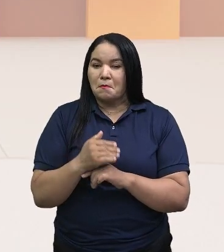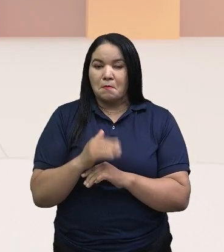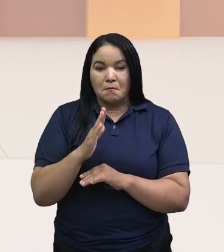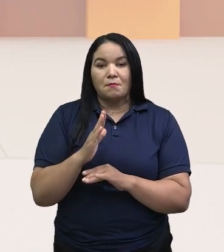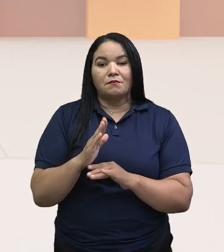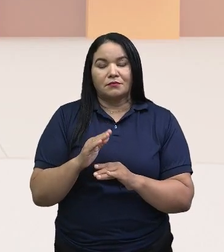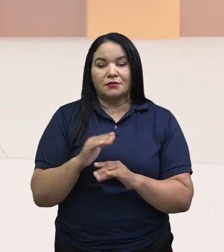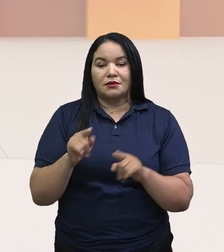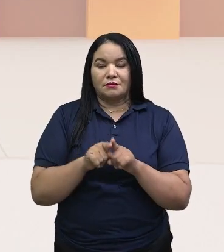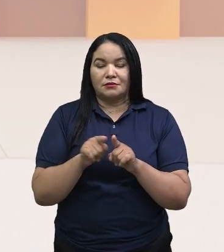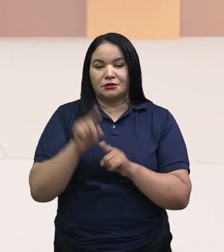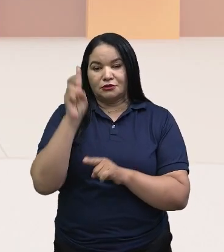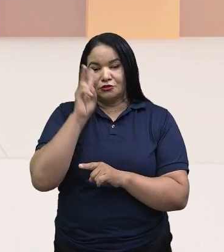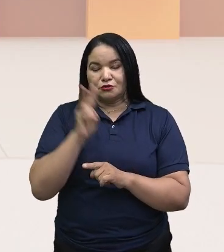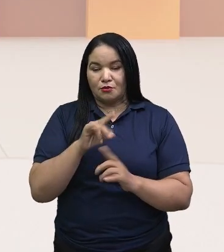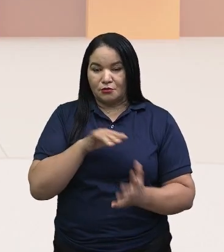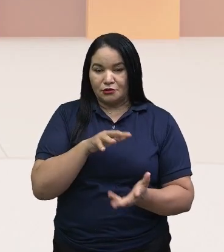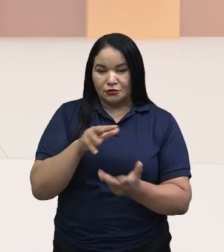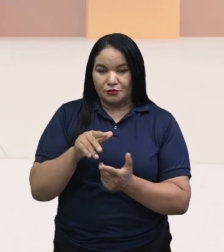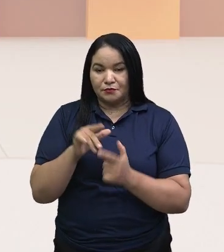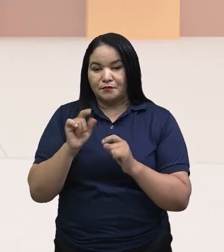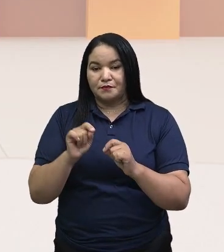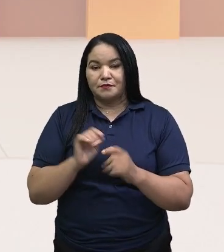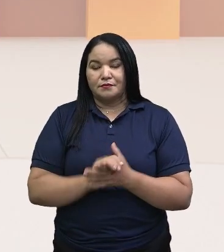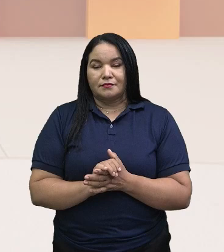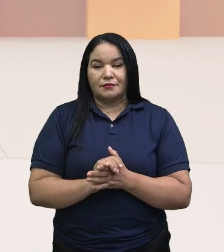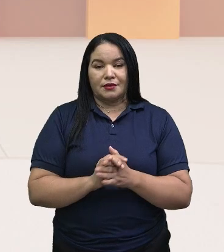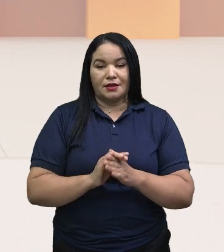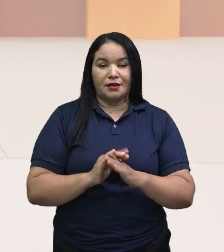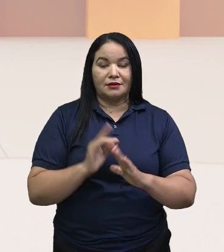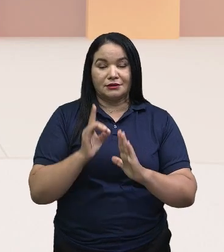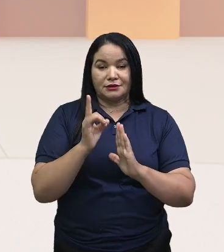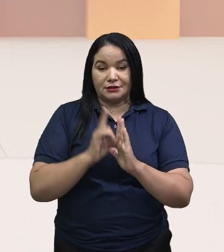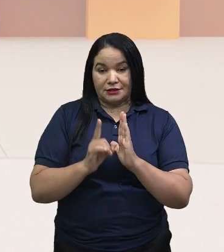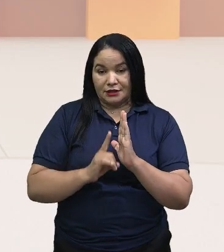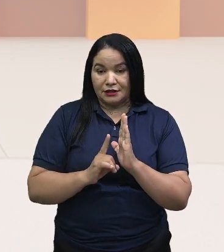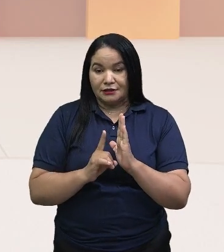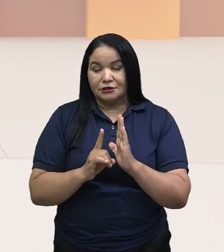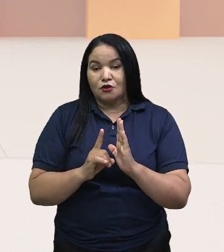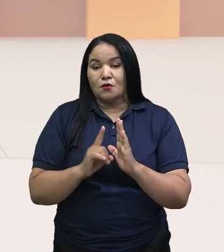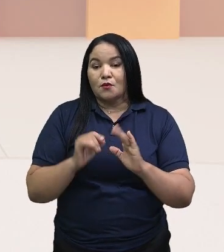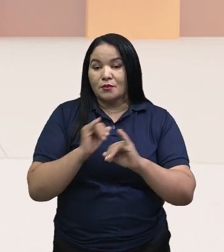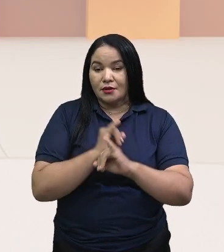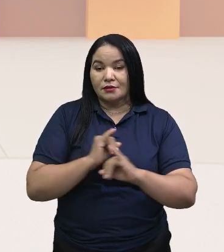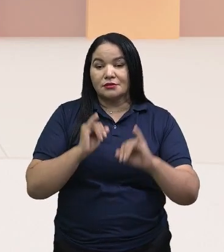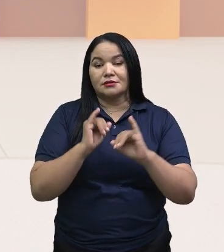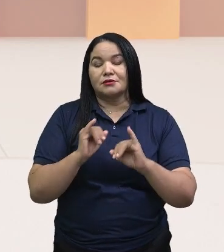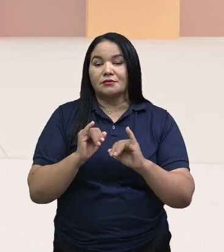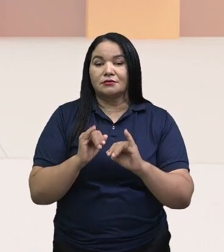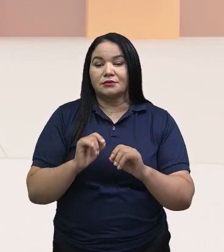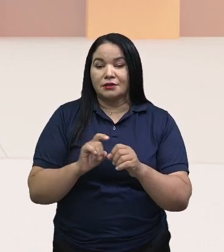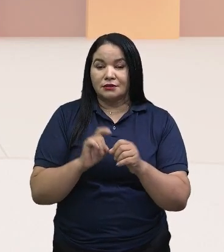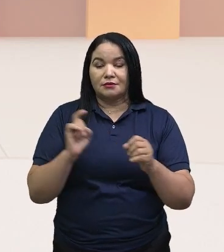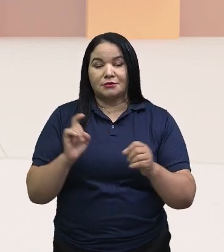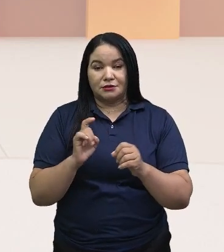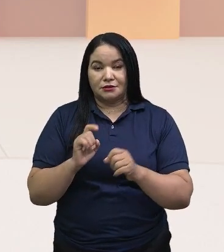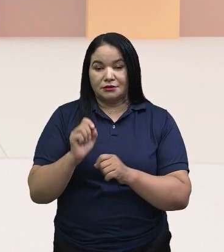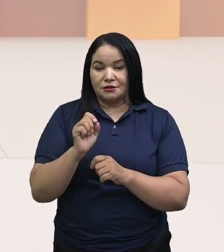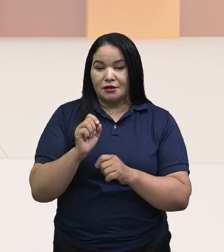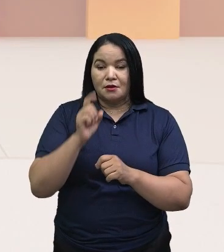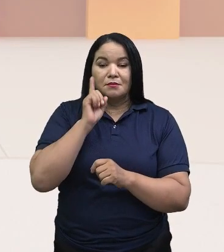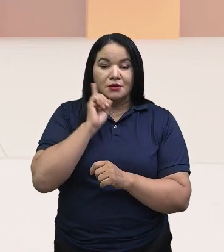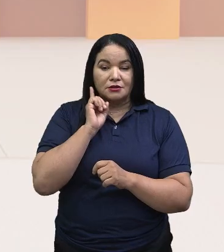mundial. O primeiro, a Declaração da Independência Americana, ali, meados